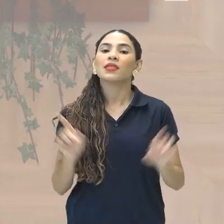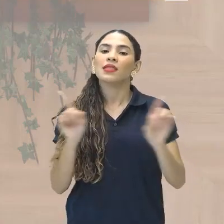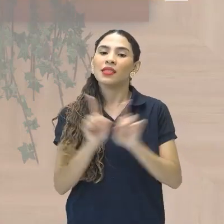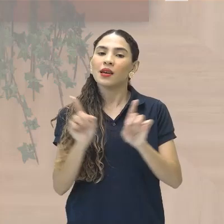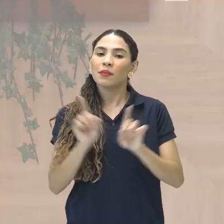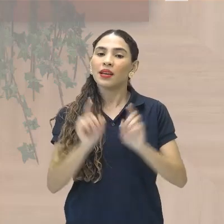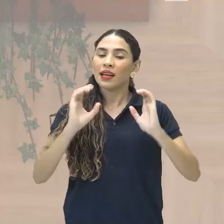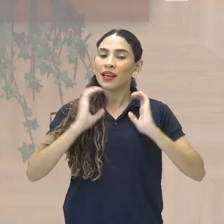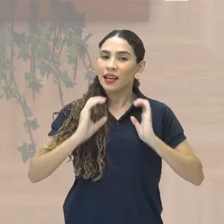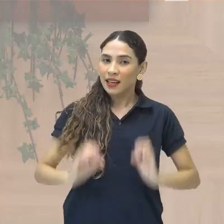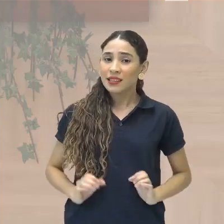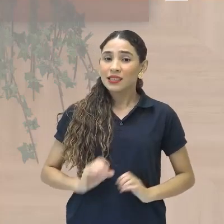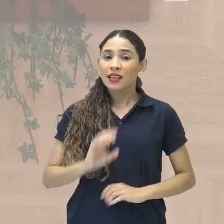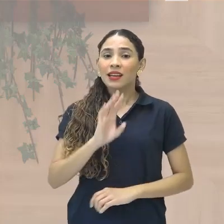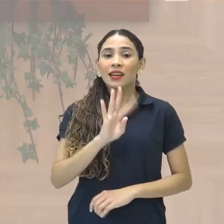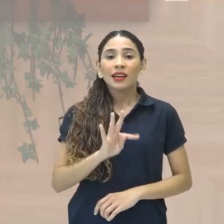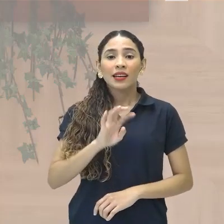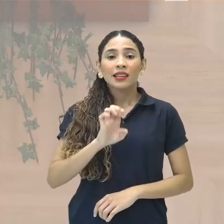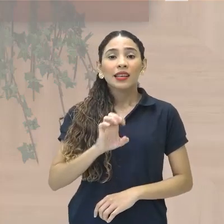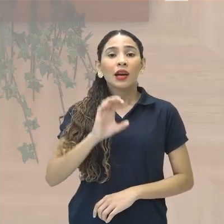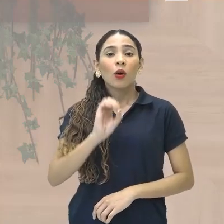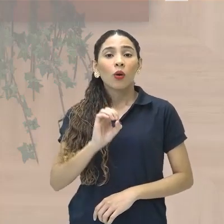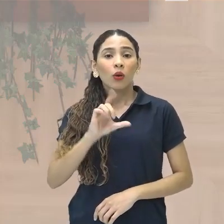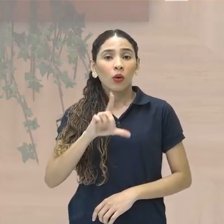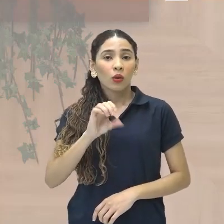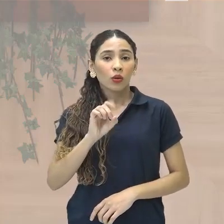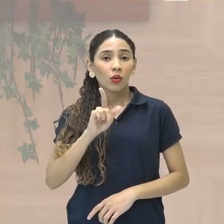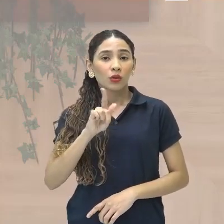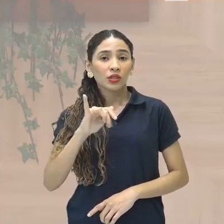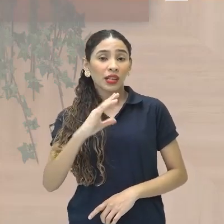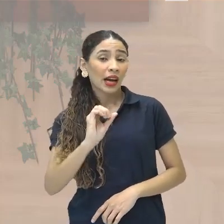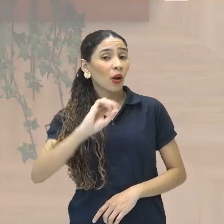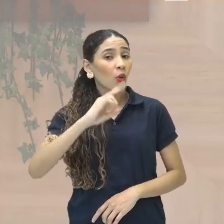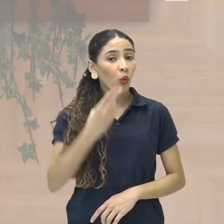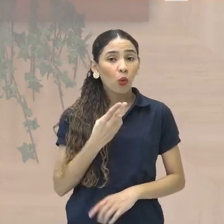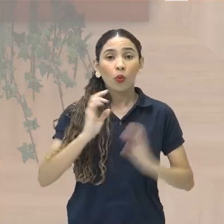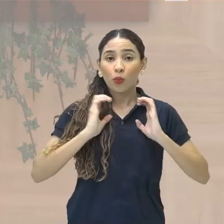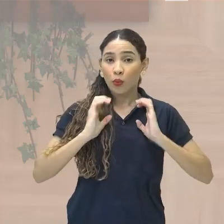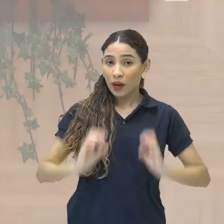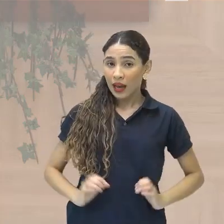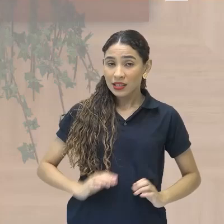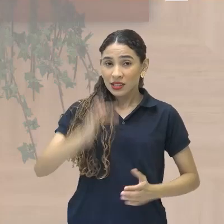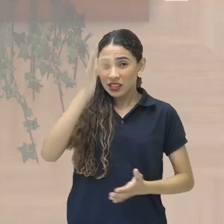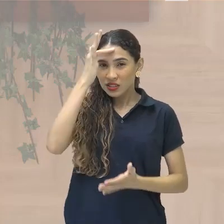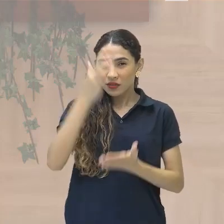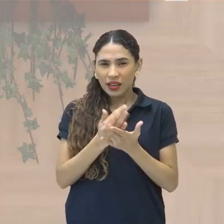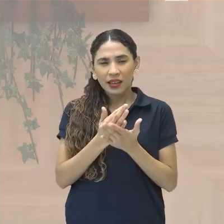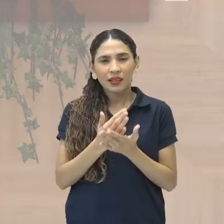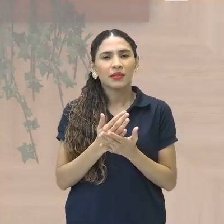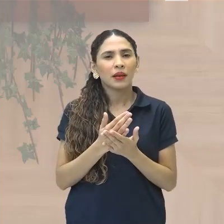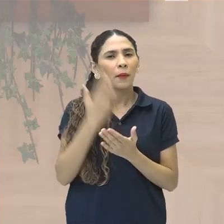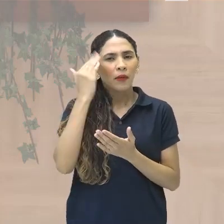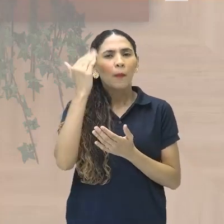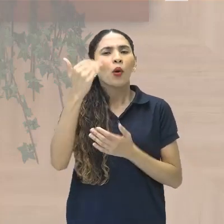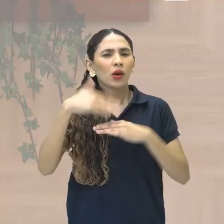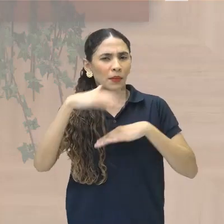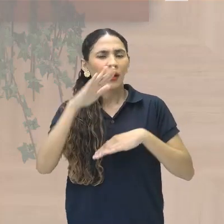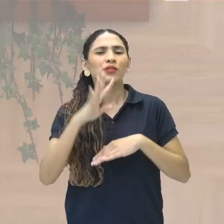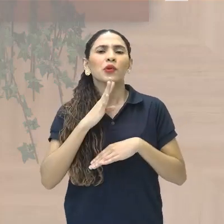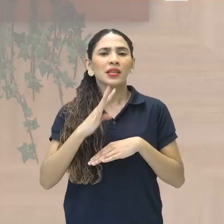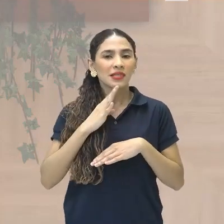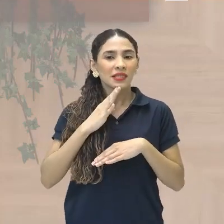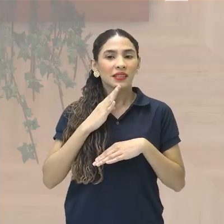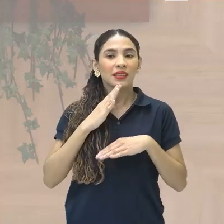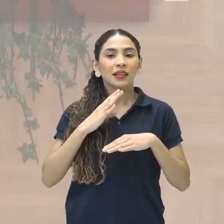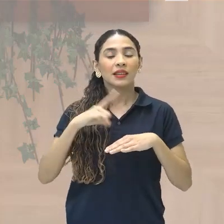ética teológica, ou ética cristã. Essa daí é uma ética muito comum e muito popular, né? É a ética